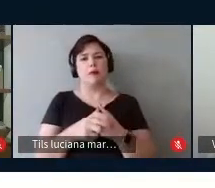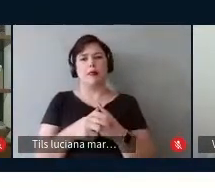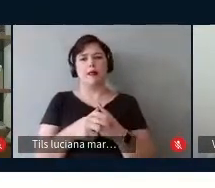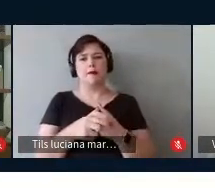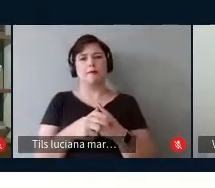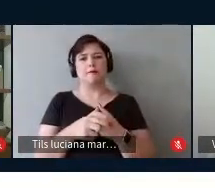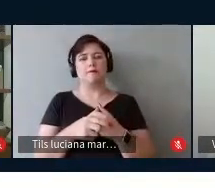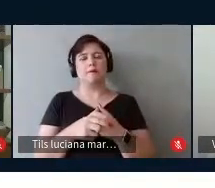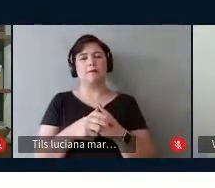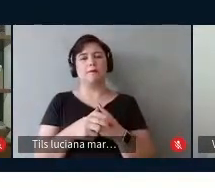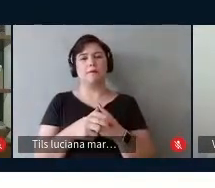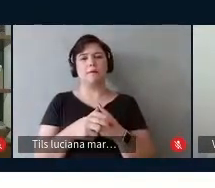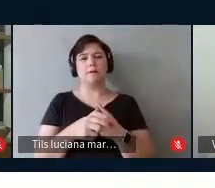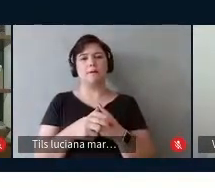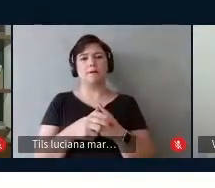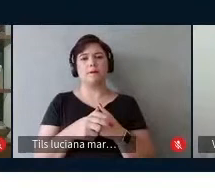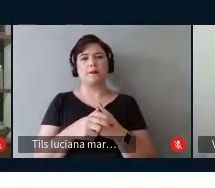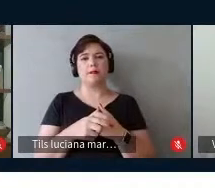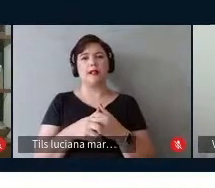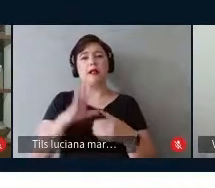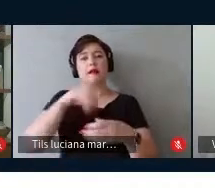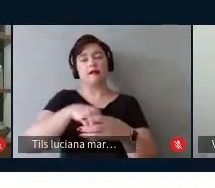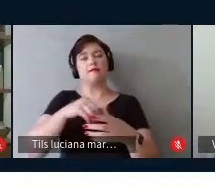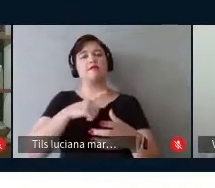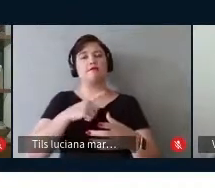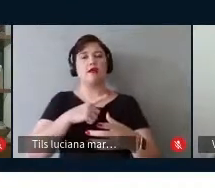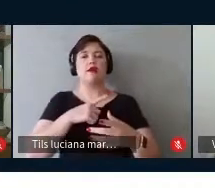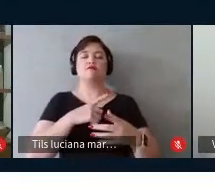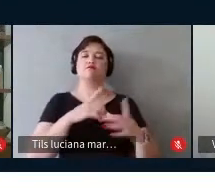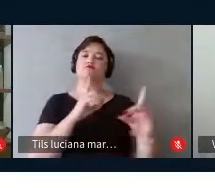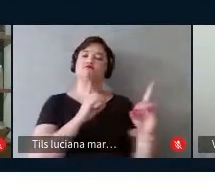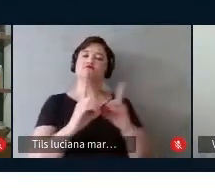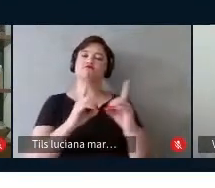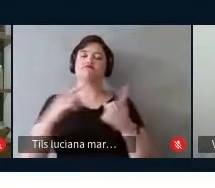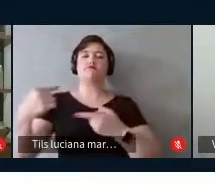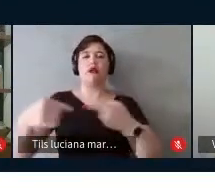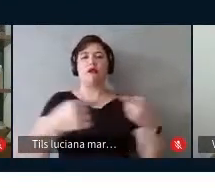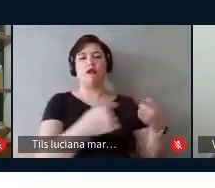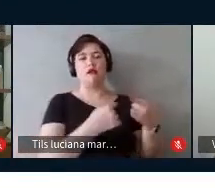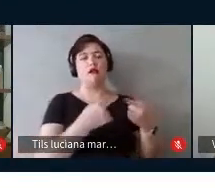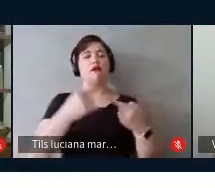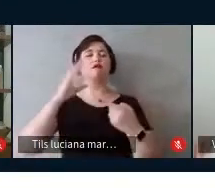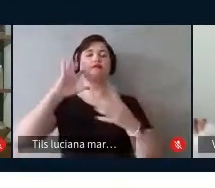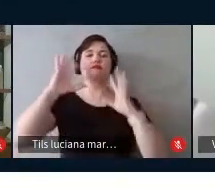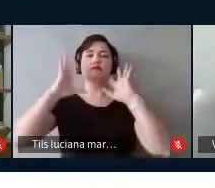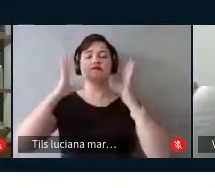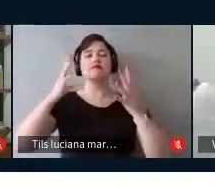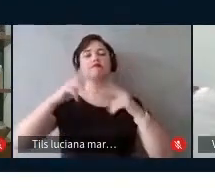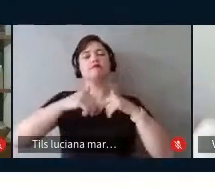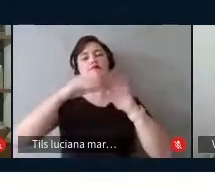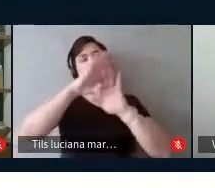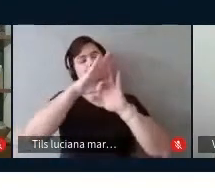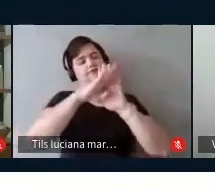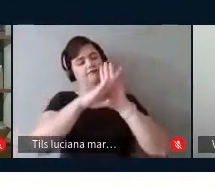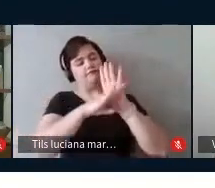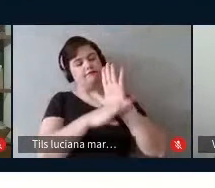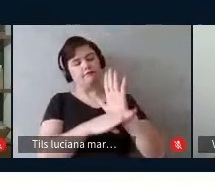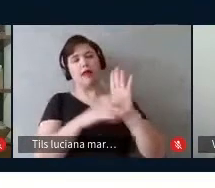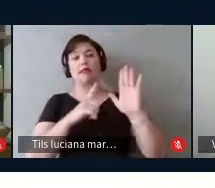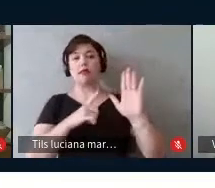num trabalho que exerce uma dinâmica de debates e deliberações, seguindo um determinado